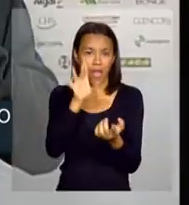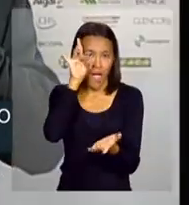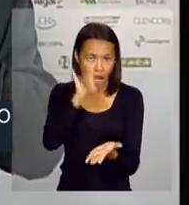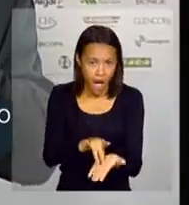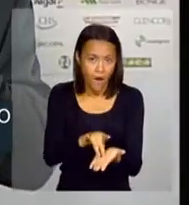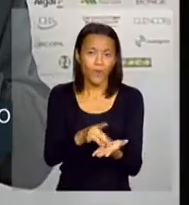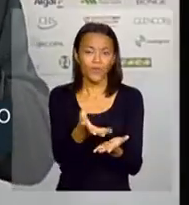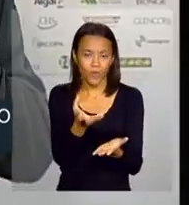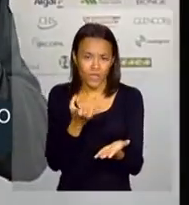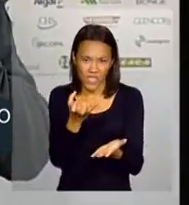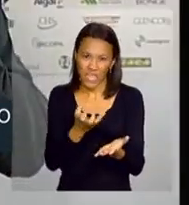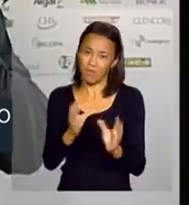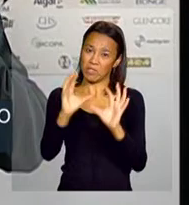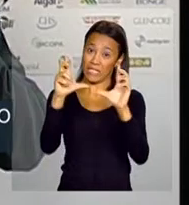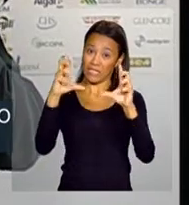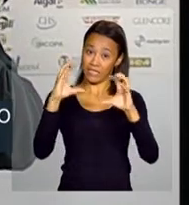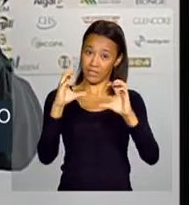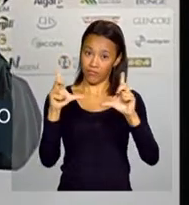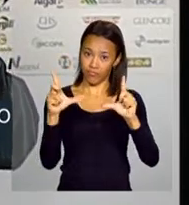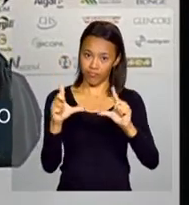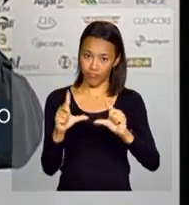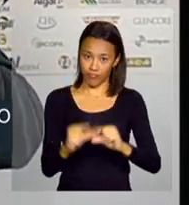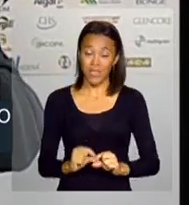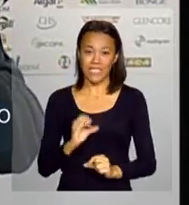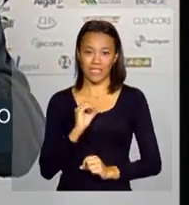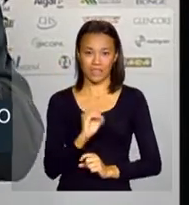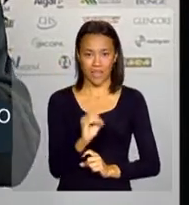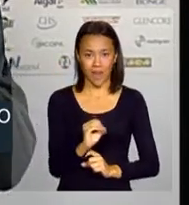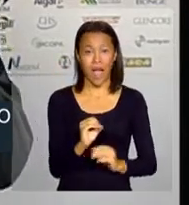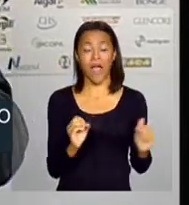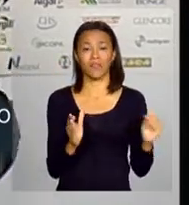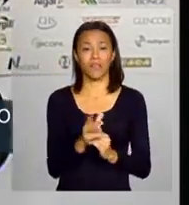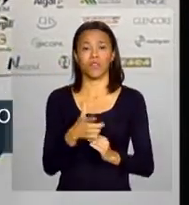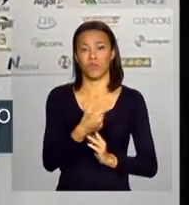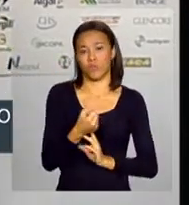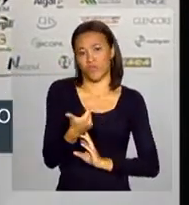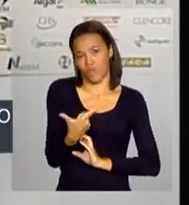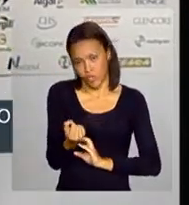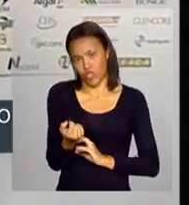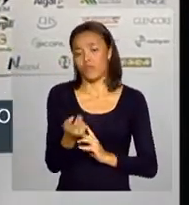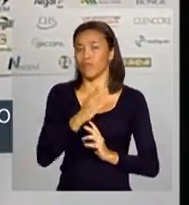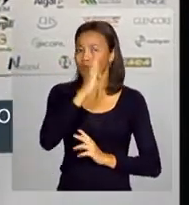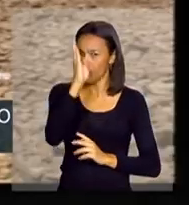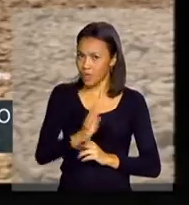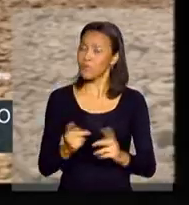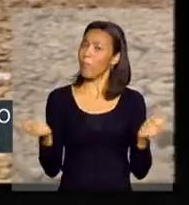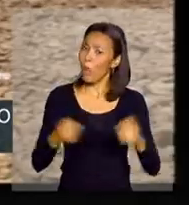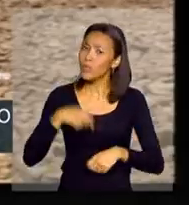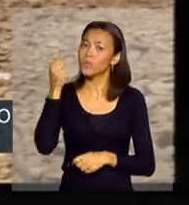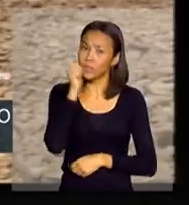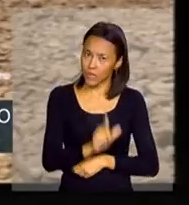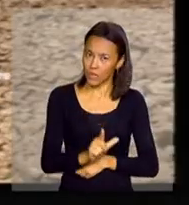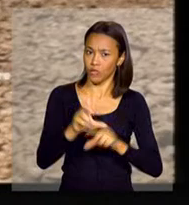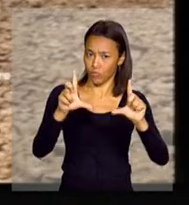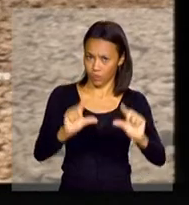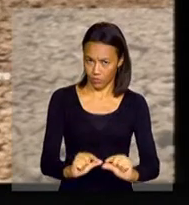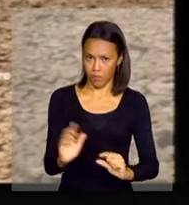Nós queremos um desmatamento zero até 2020 e eu tenho certeza que o Brasil pode conseguir isso. Até porque a gente